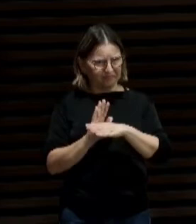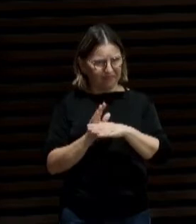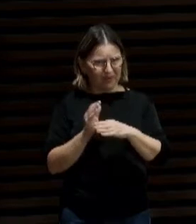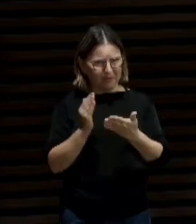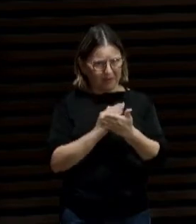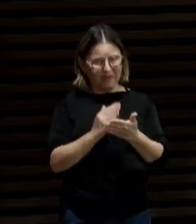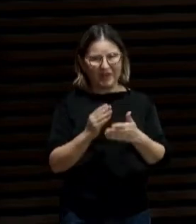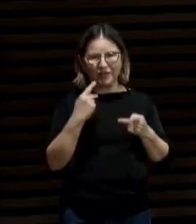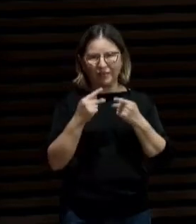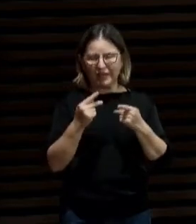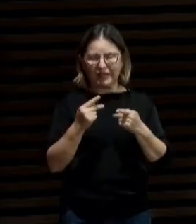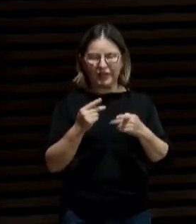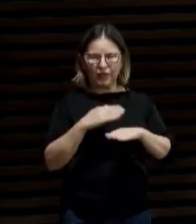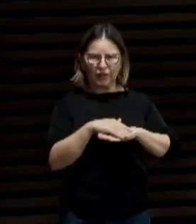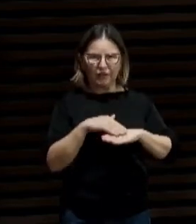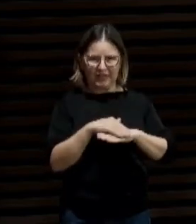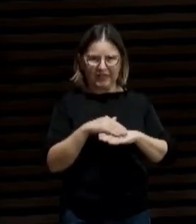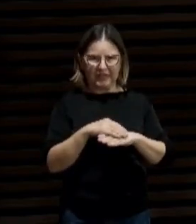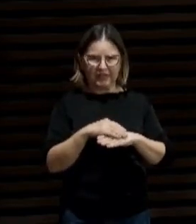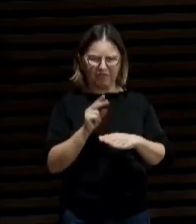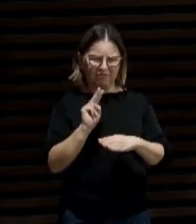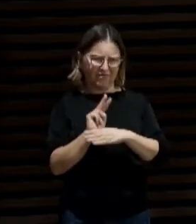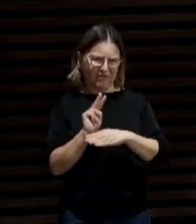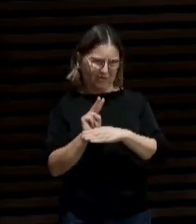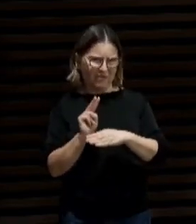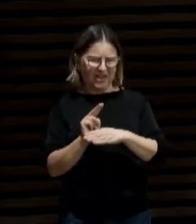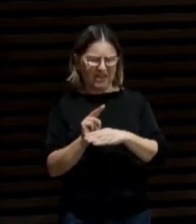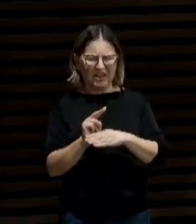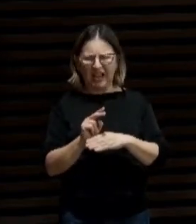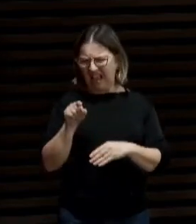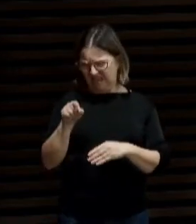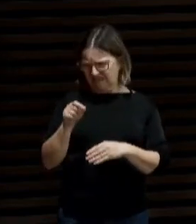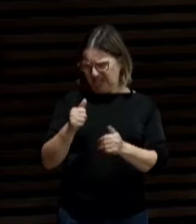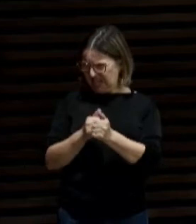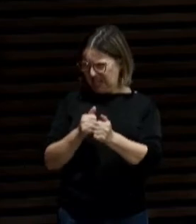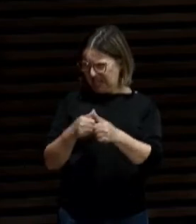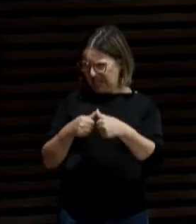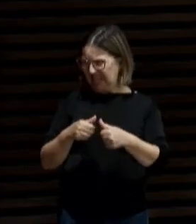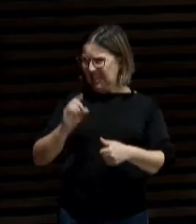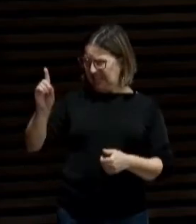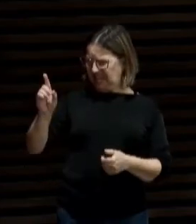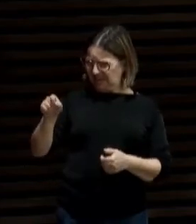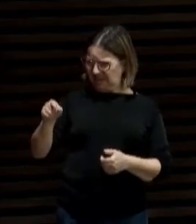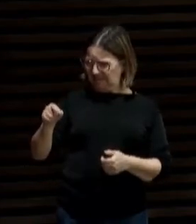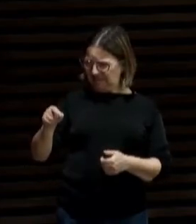romano, o centurião romano fala assim para ele, pô, você segue esse Deus aí, mas você está todo lascado aí, você está preso, os crentes